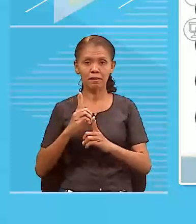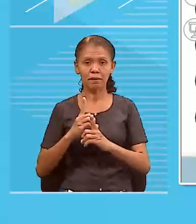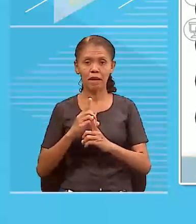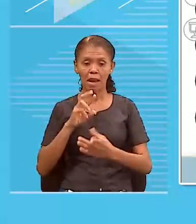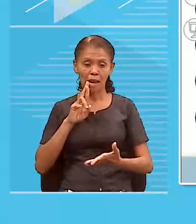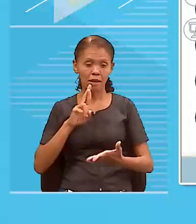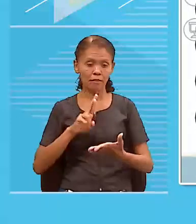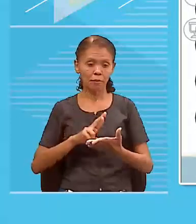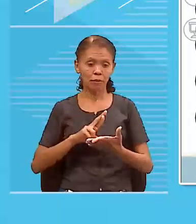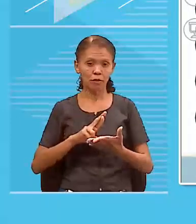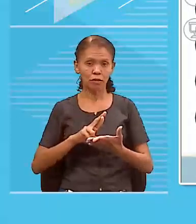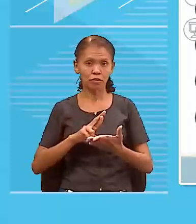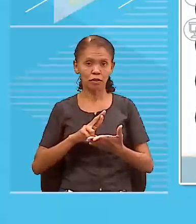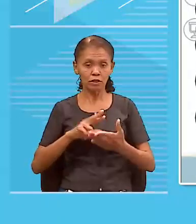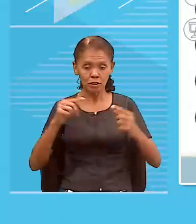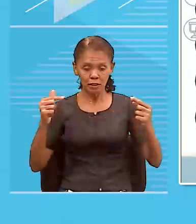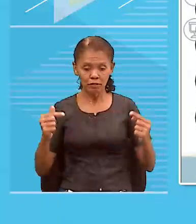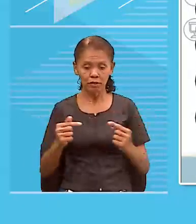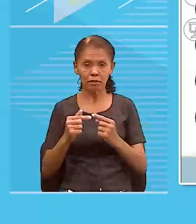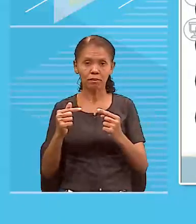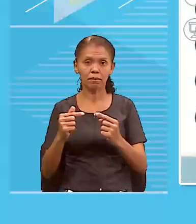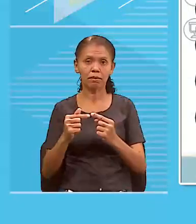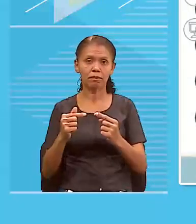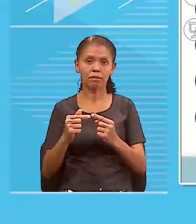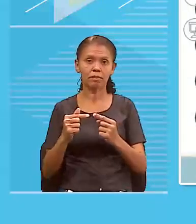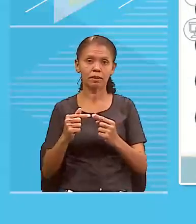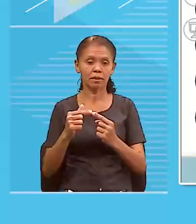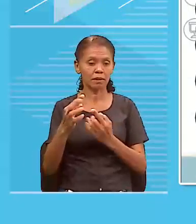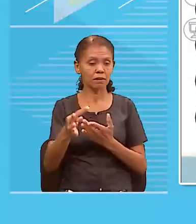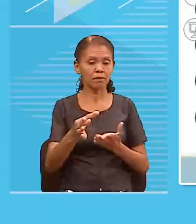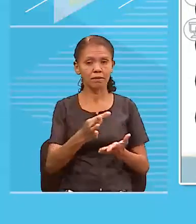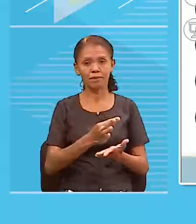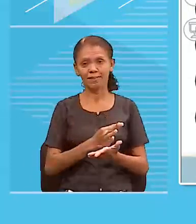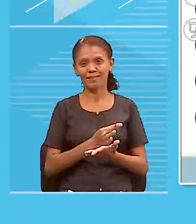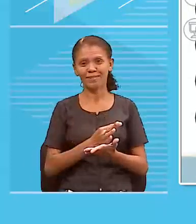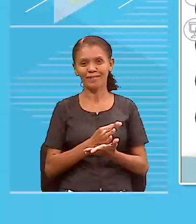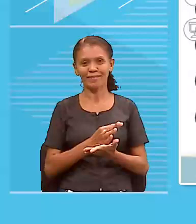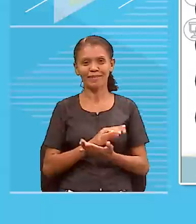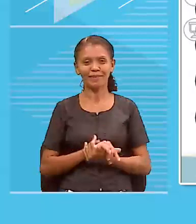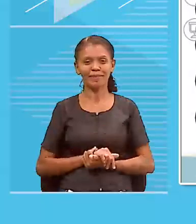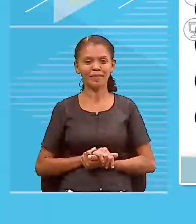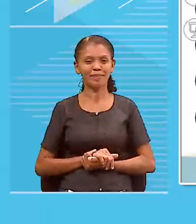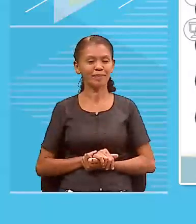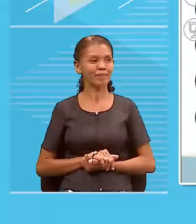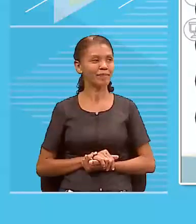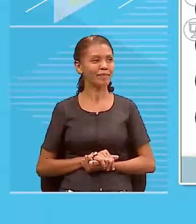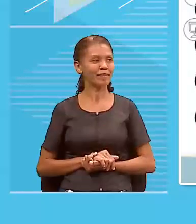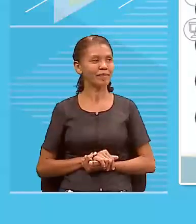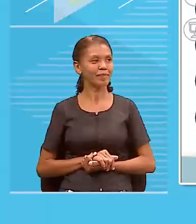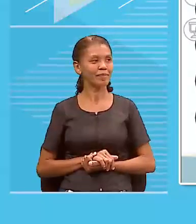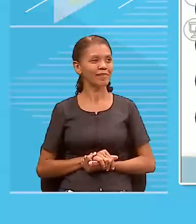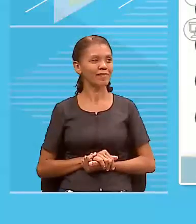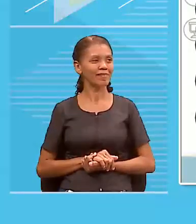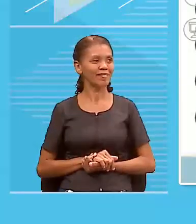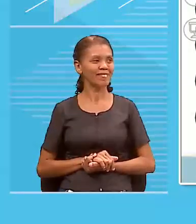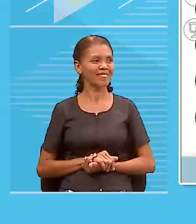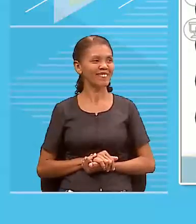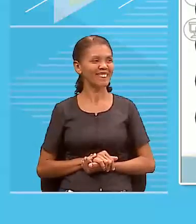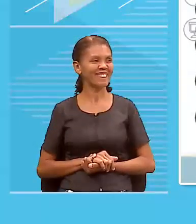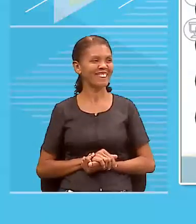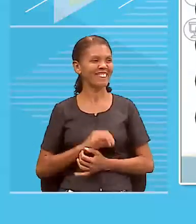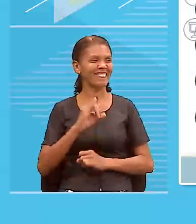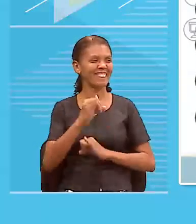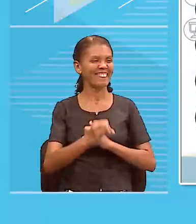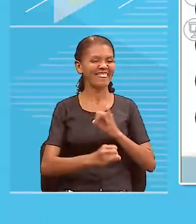se você verificar pessoas que não usam é a tecnologia para alguma coisa O benéfico se uso até para o que não presta imagina